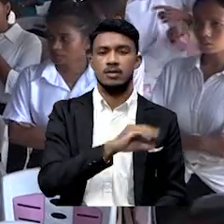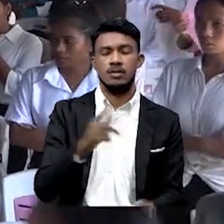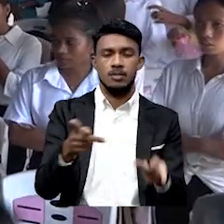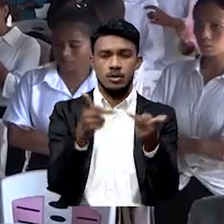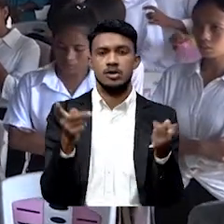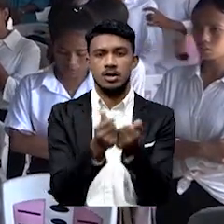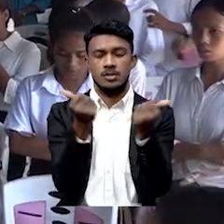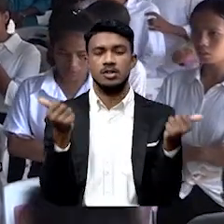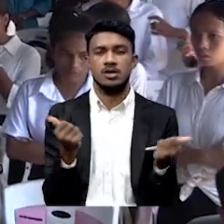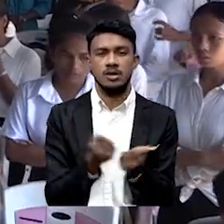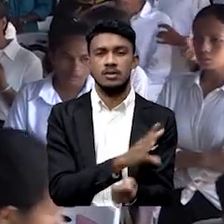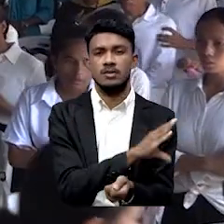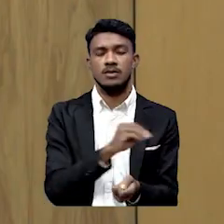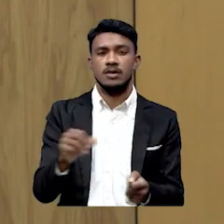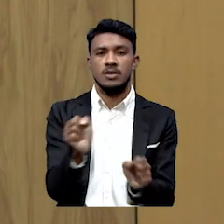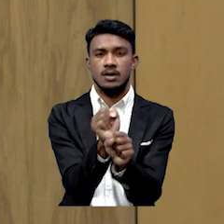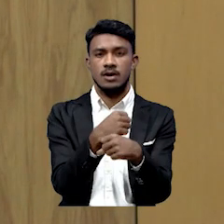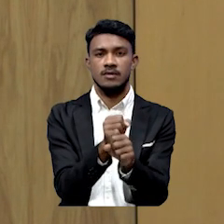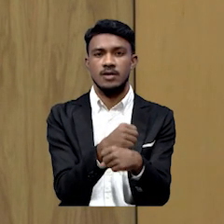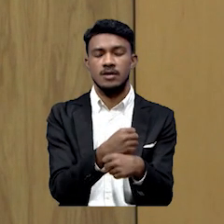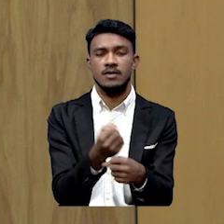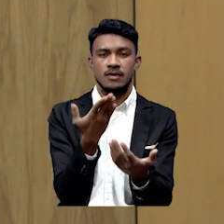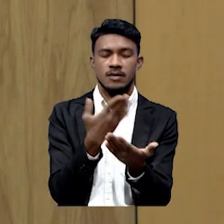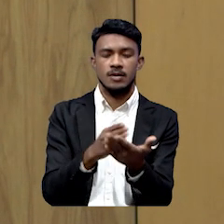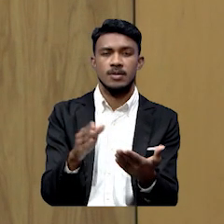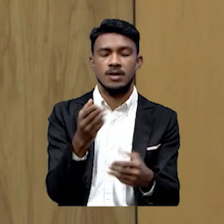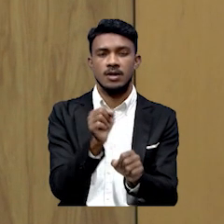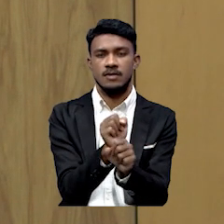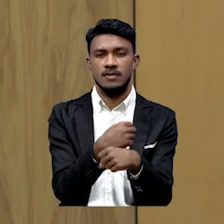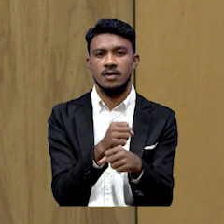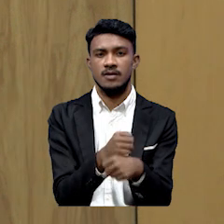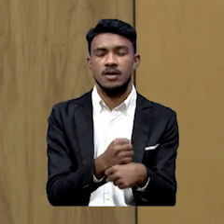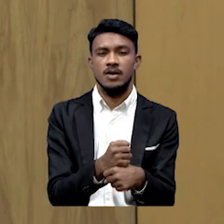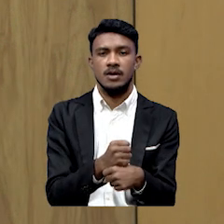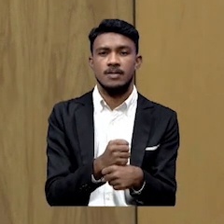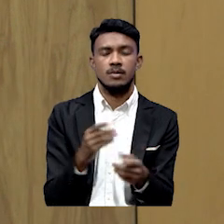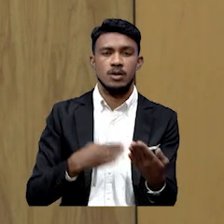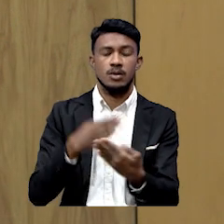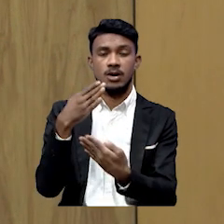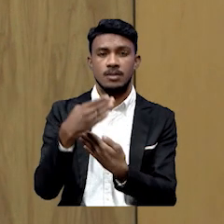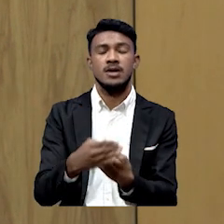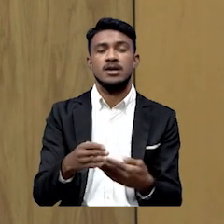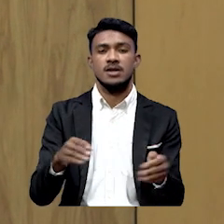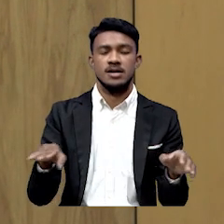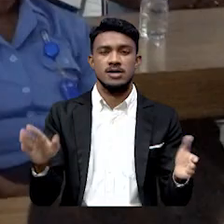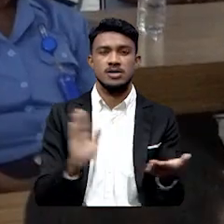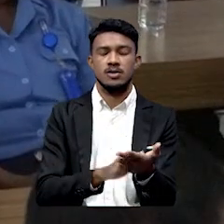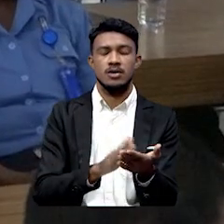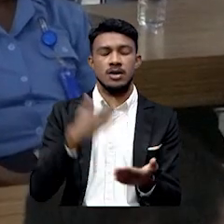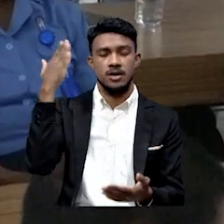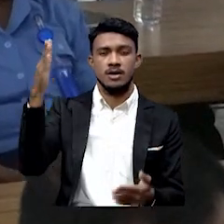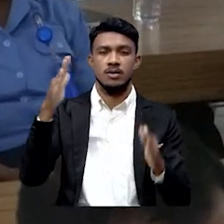administrativo, revitaliza café no subsídio ba café. Programa escola e uma, internet gratuita e escola